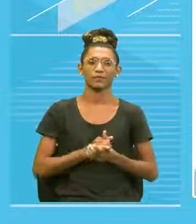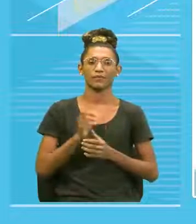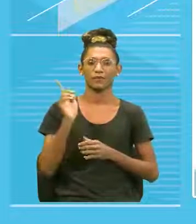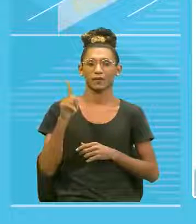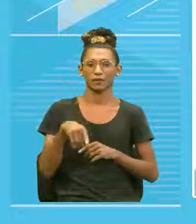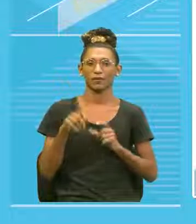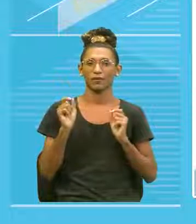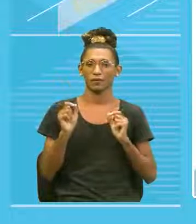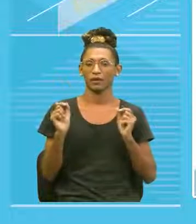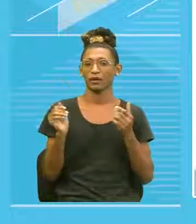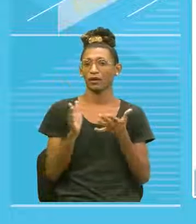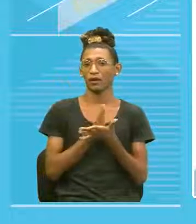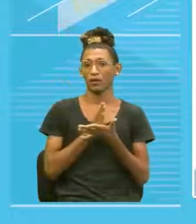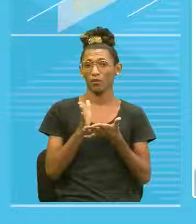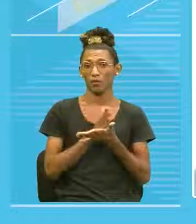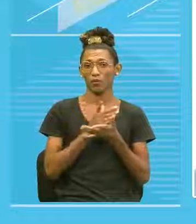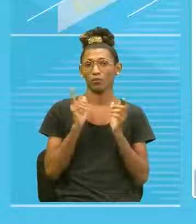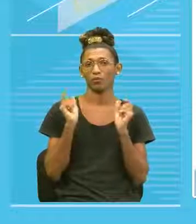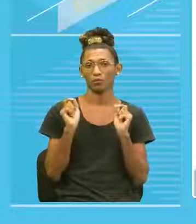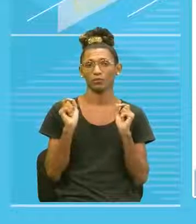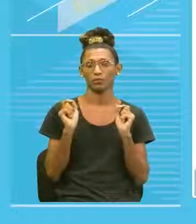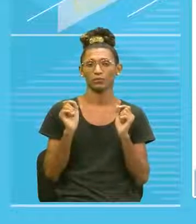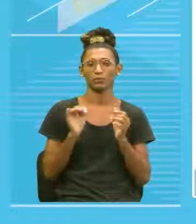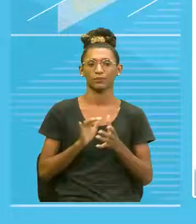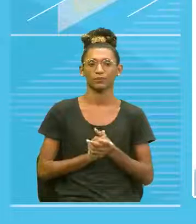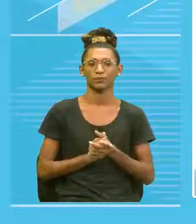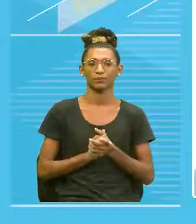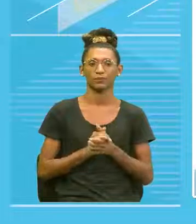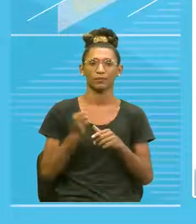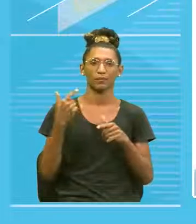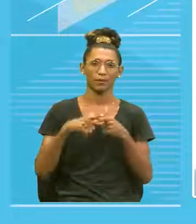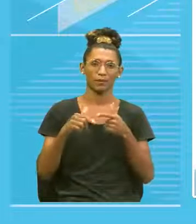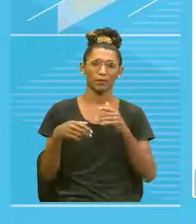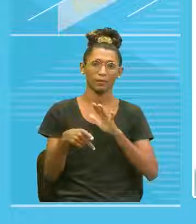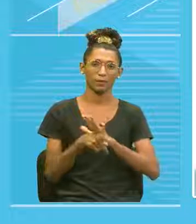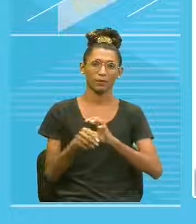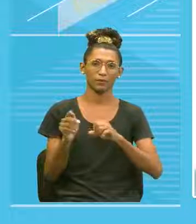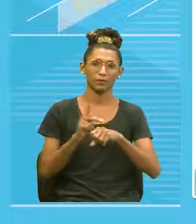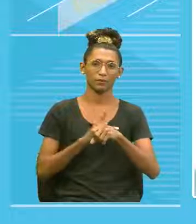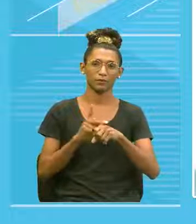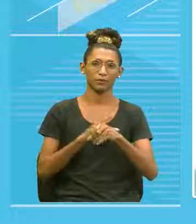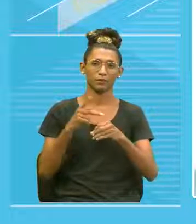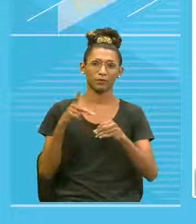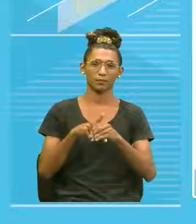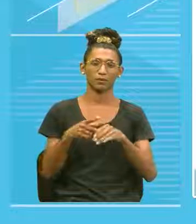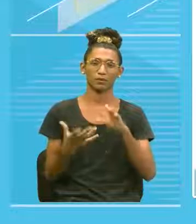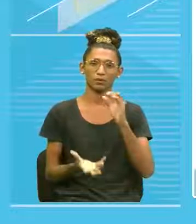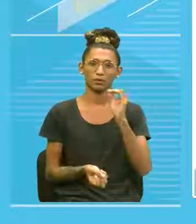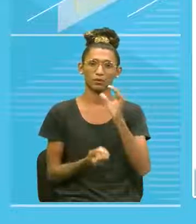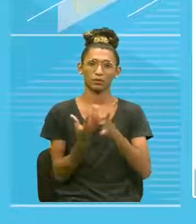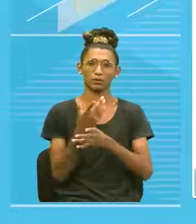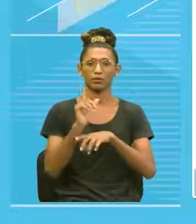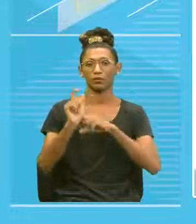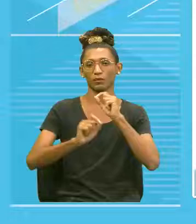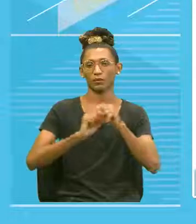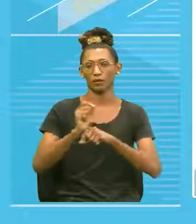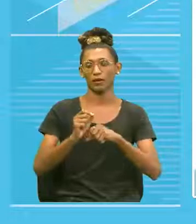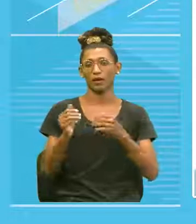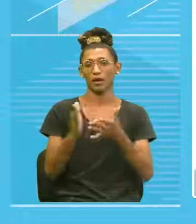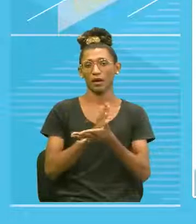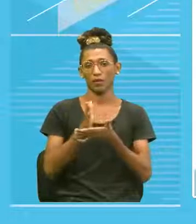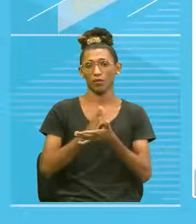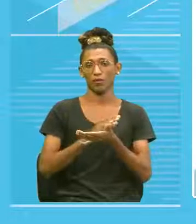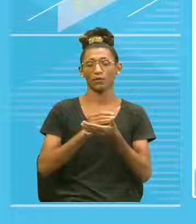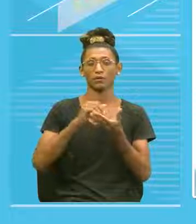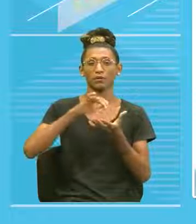justamente nas crises e do petróleo é que surgem as